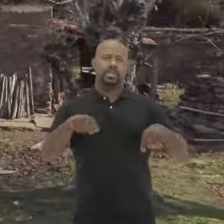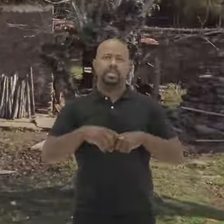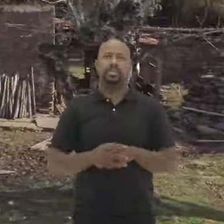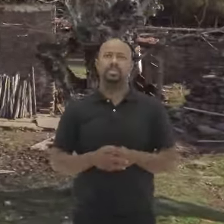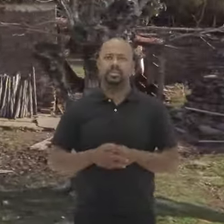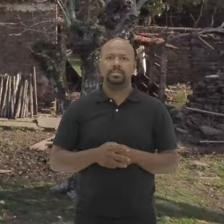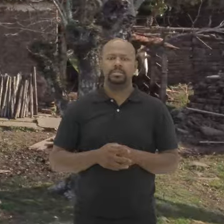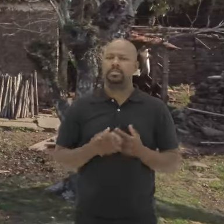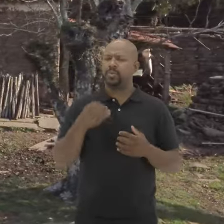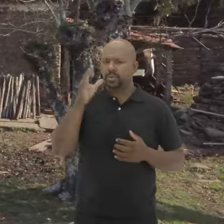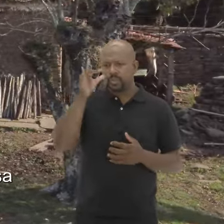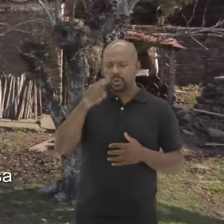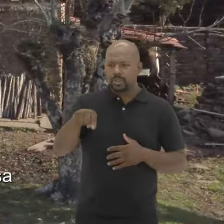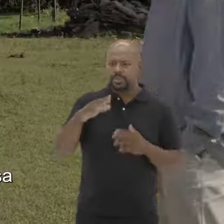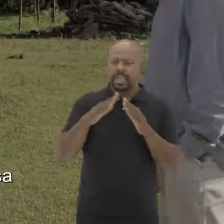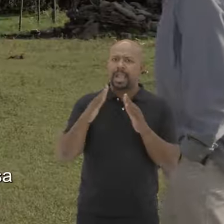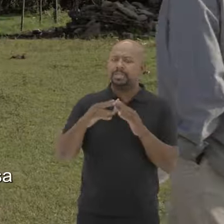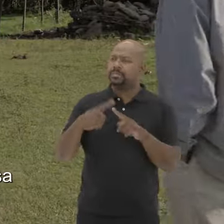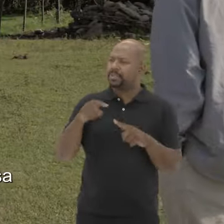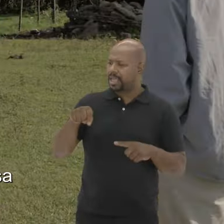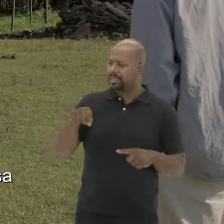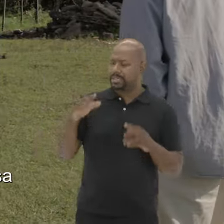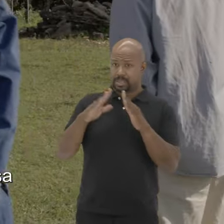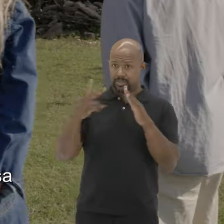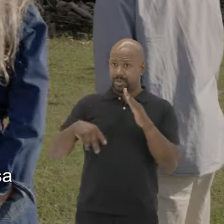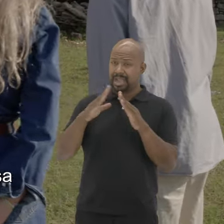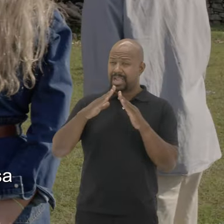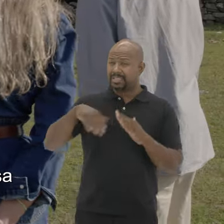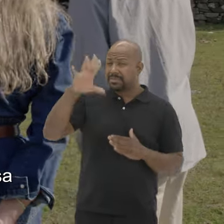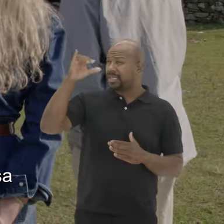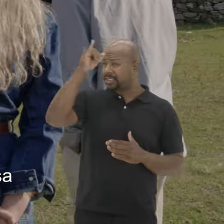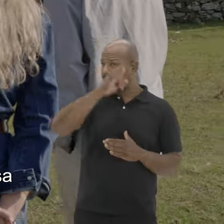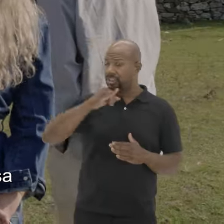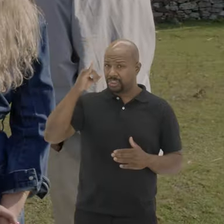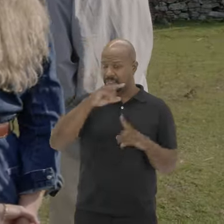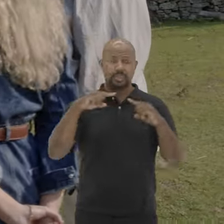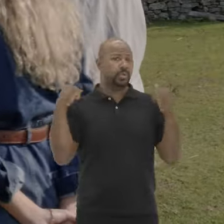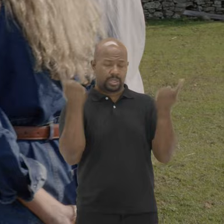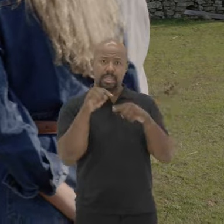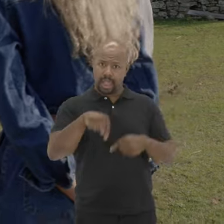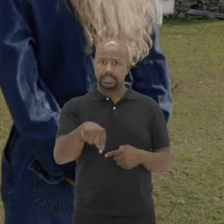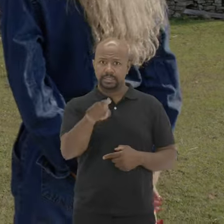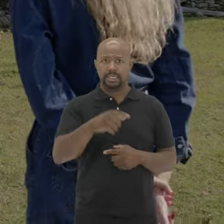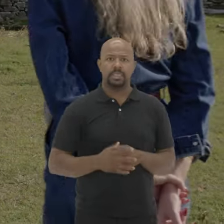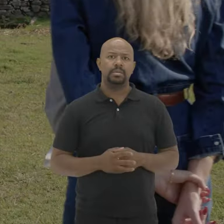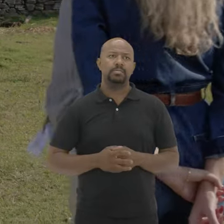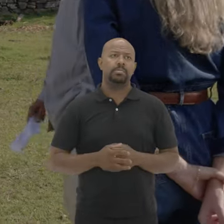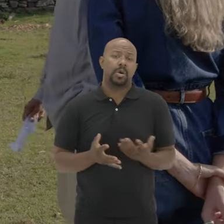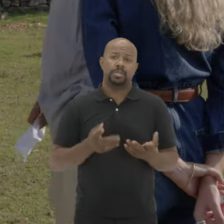muito muito curioso na casa porque acho que essa sua casa é a mais antiga que tem toda a região aqui essa aí